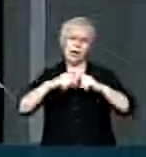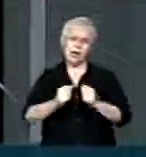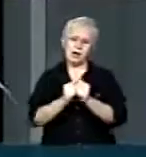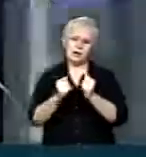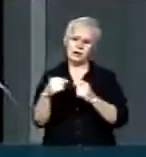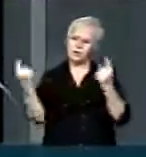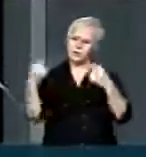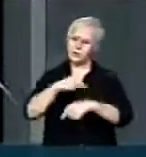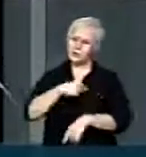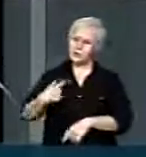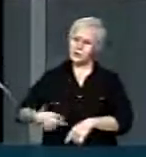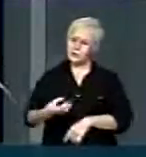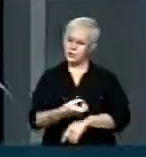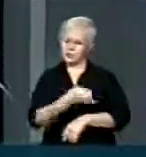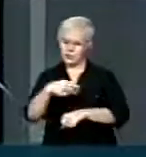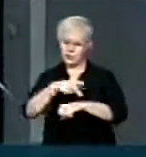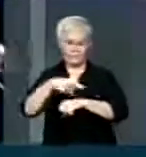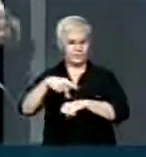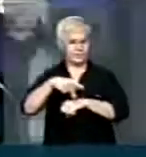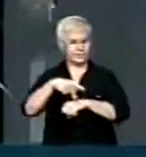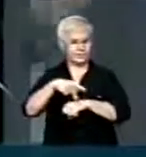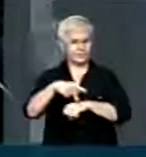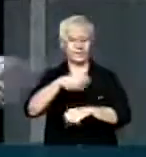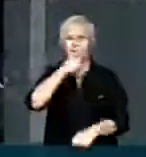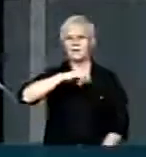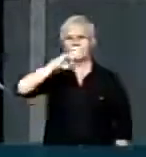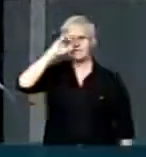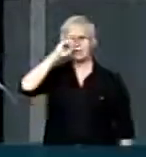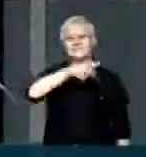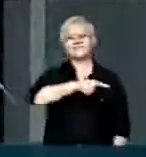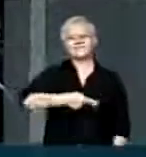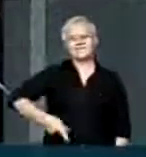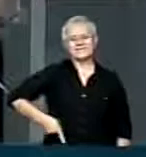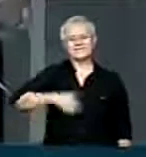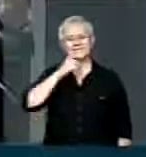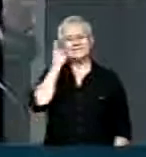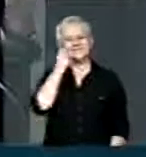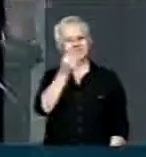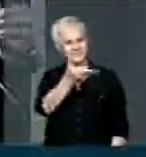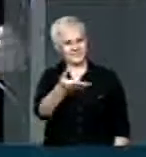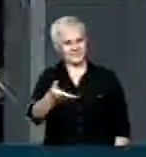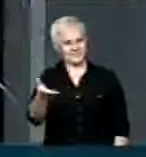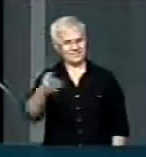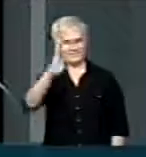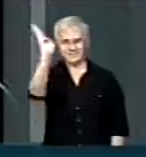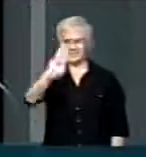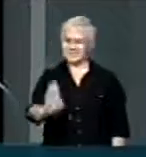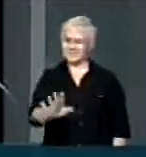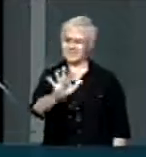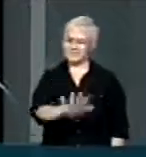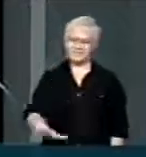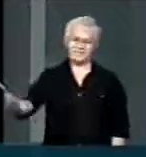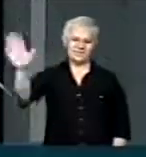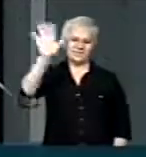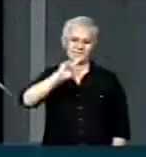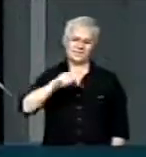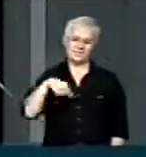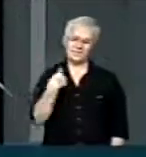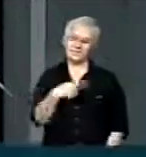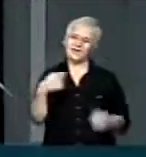tantos outros países. Senhor presidente, senhoras e senhores deputados, brasileiros e brasileiras, nós